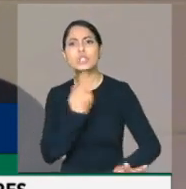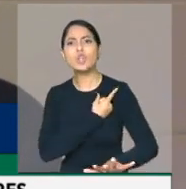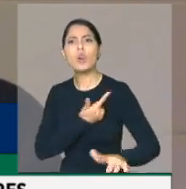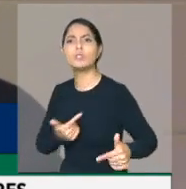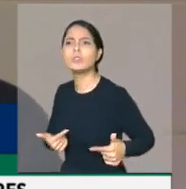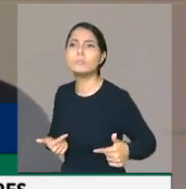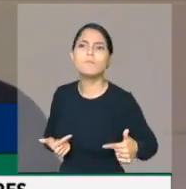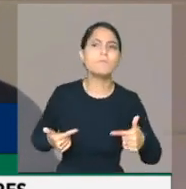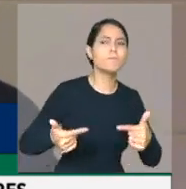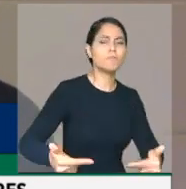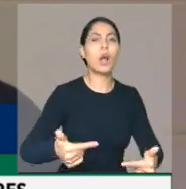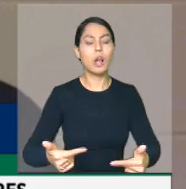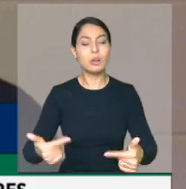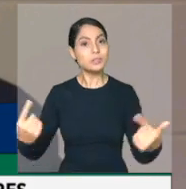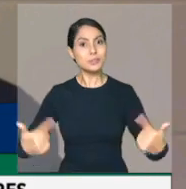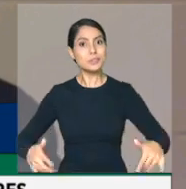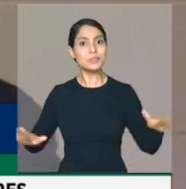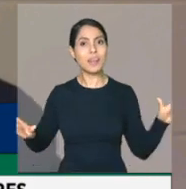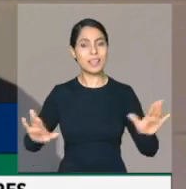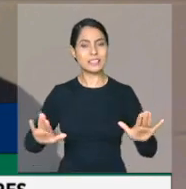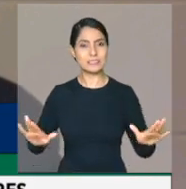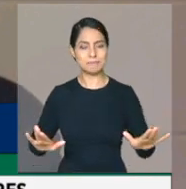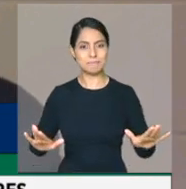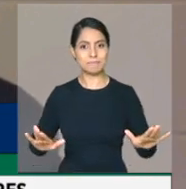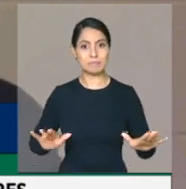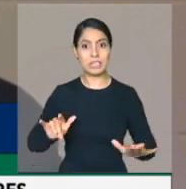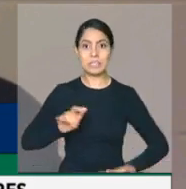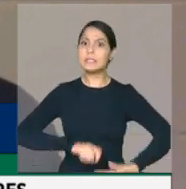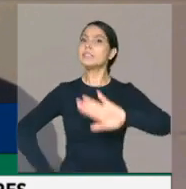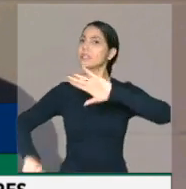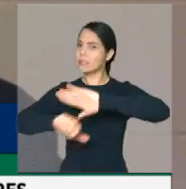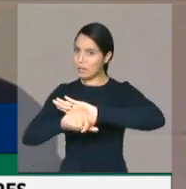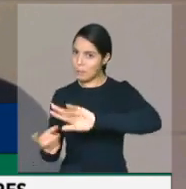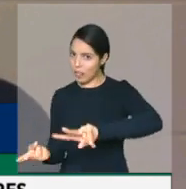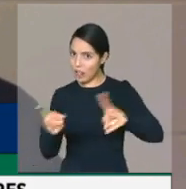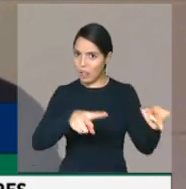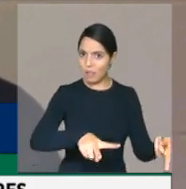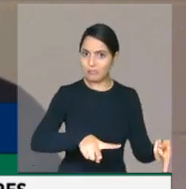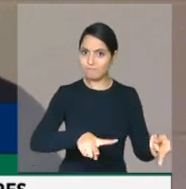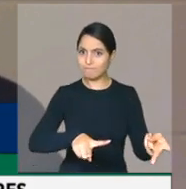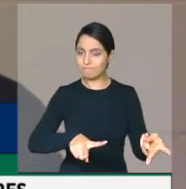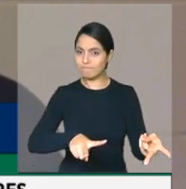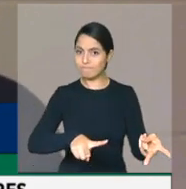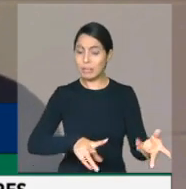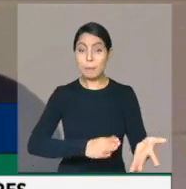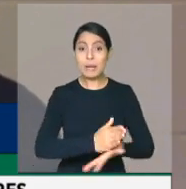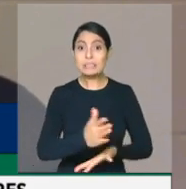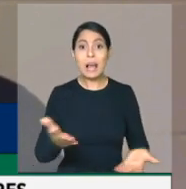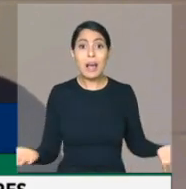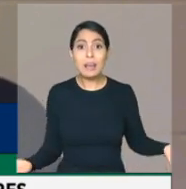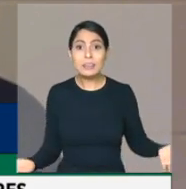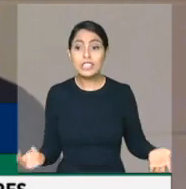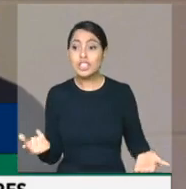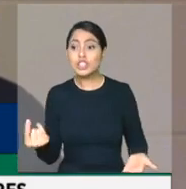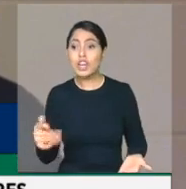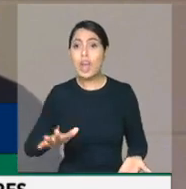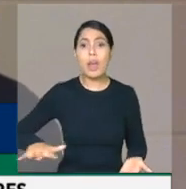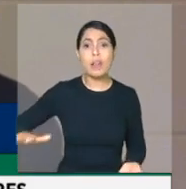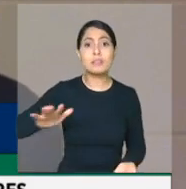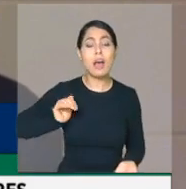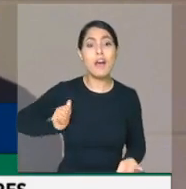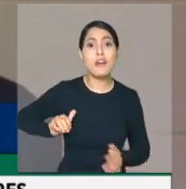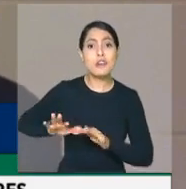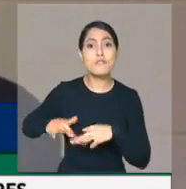levantado a nossa voz, esse crime teria sido consumado, retirando dinheiro